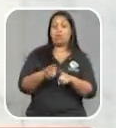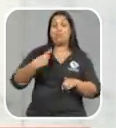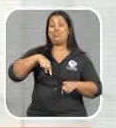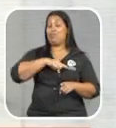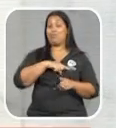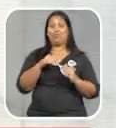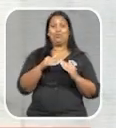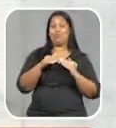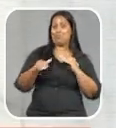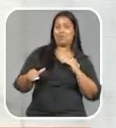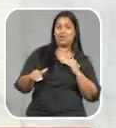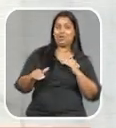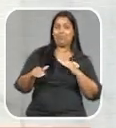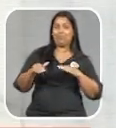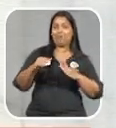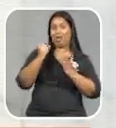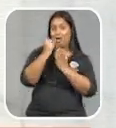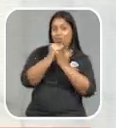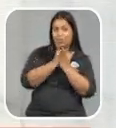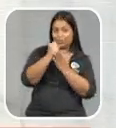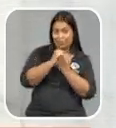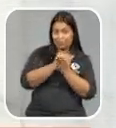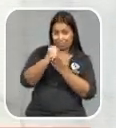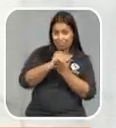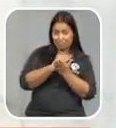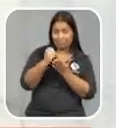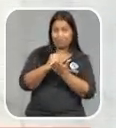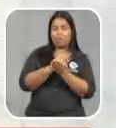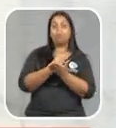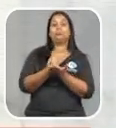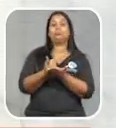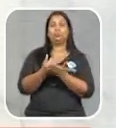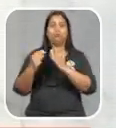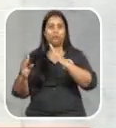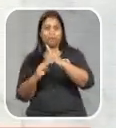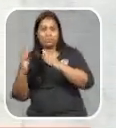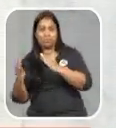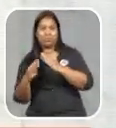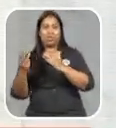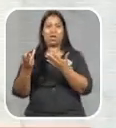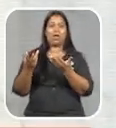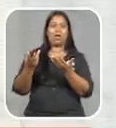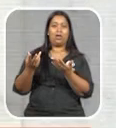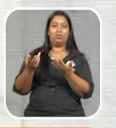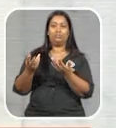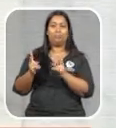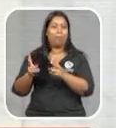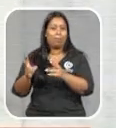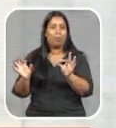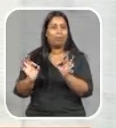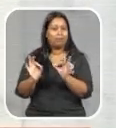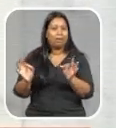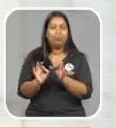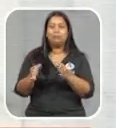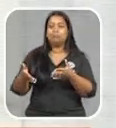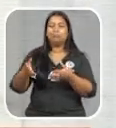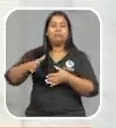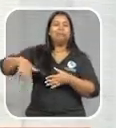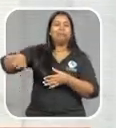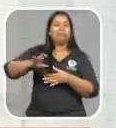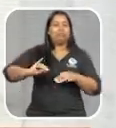como é feito o terceirizado, sem estabilidade, um horror, absolutamente vulneráveis, porque as pessoas, elas se contratam serviço, o